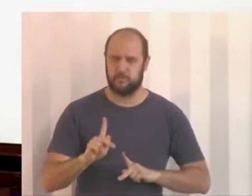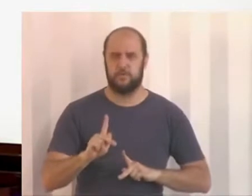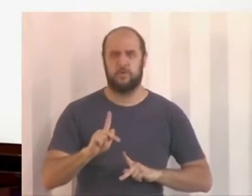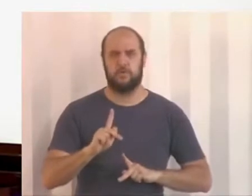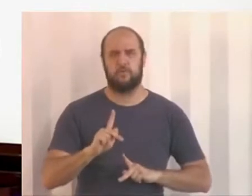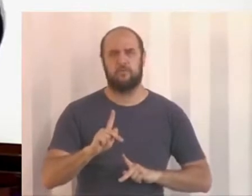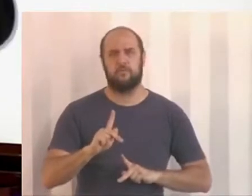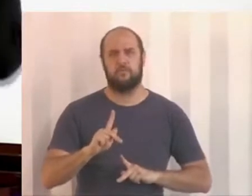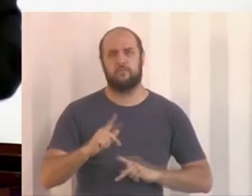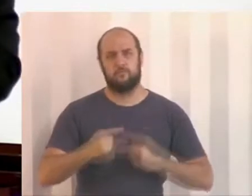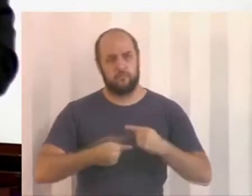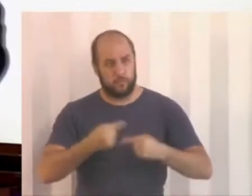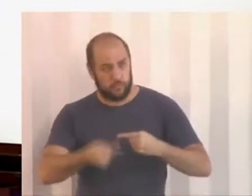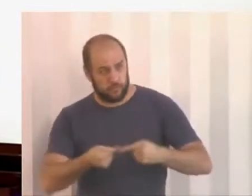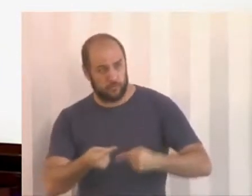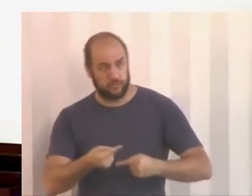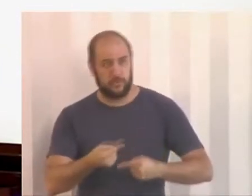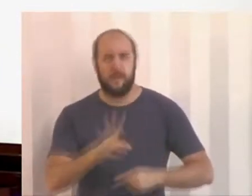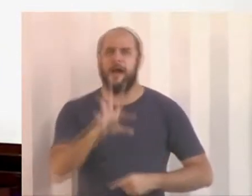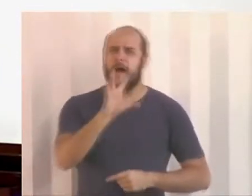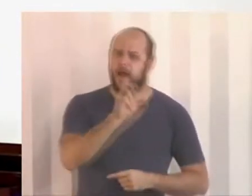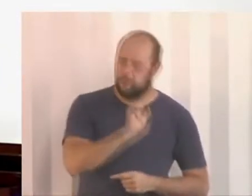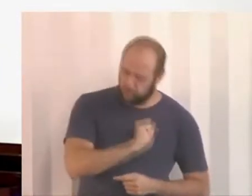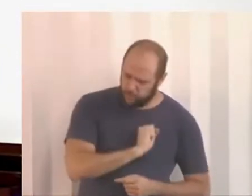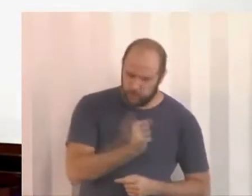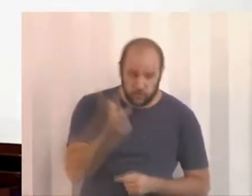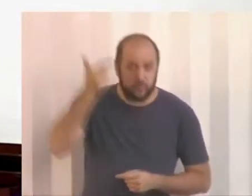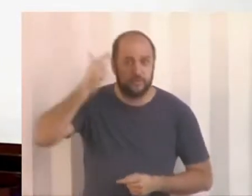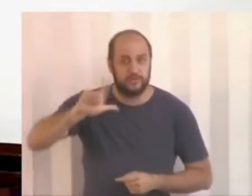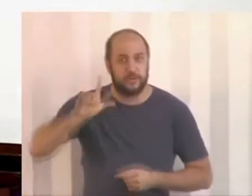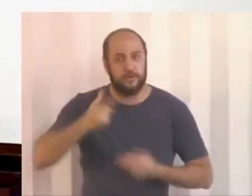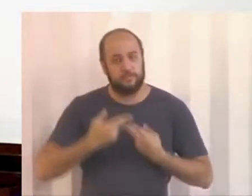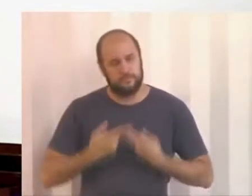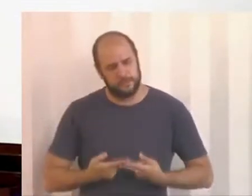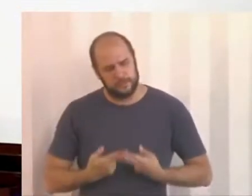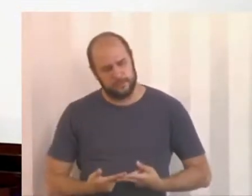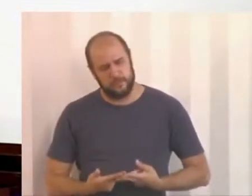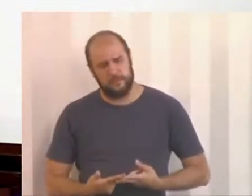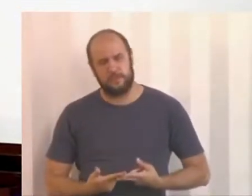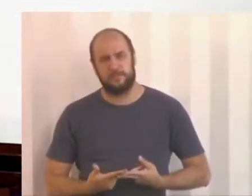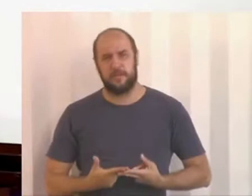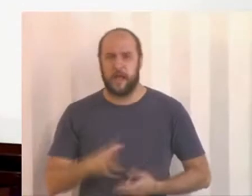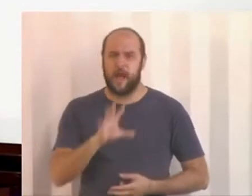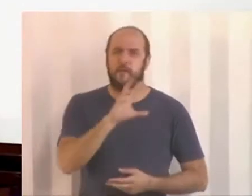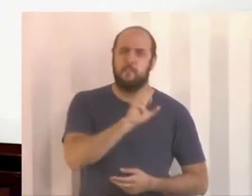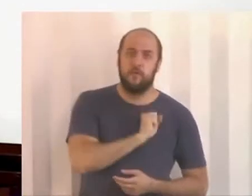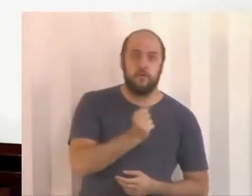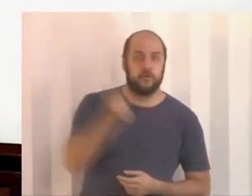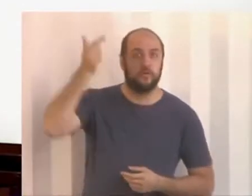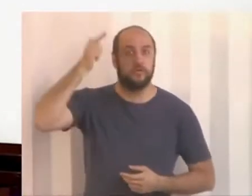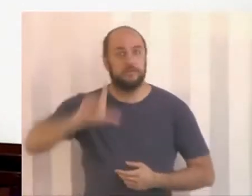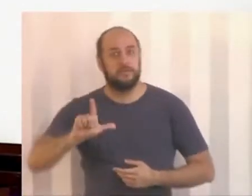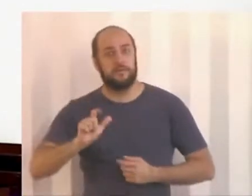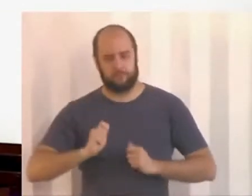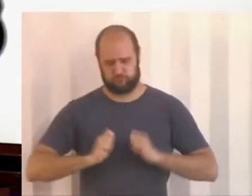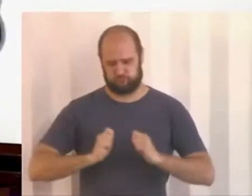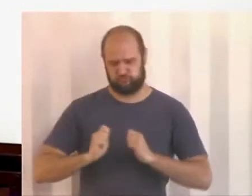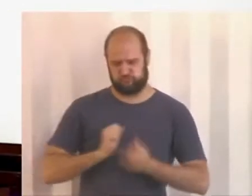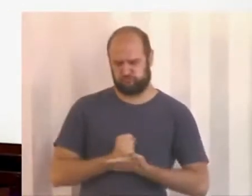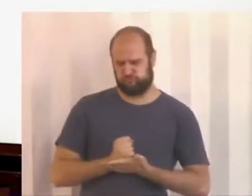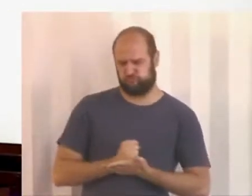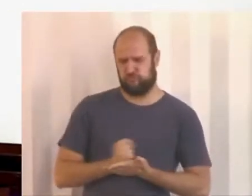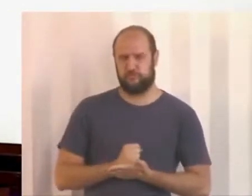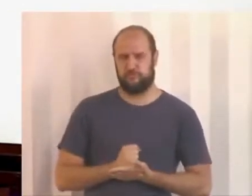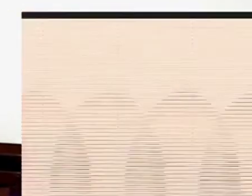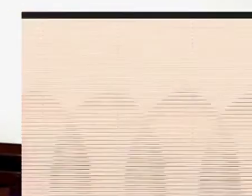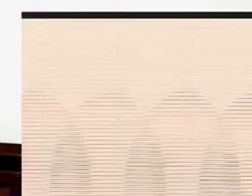ter mansidão, é através do amor que eu consigo ter domínio próprio. E esse amor não é qualquer amor que as pessoas saem